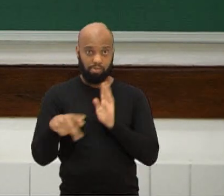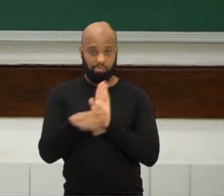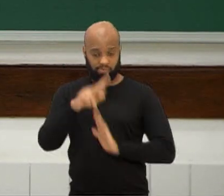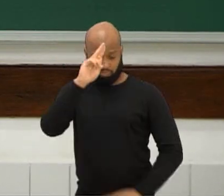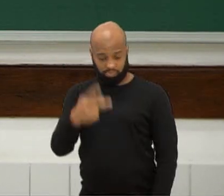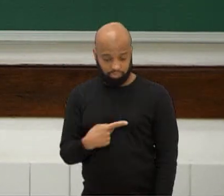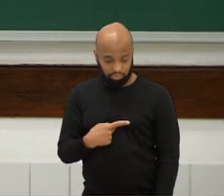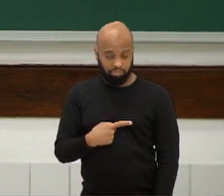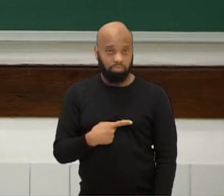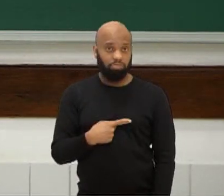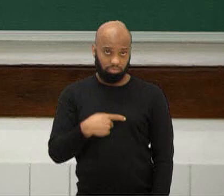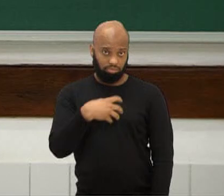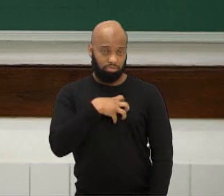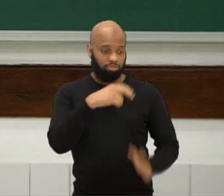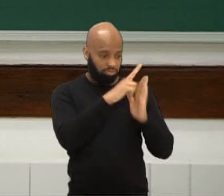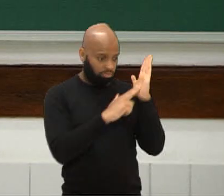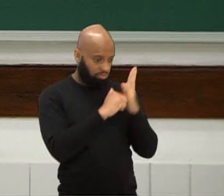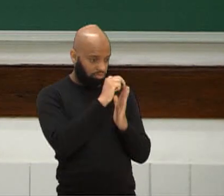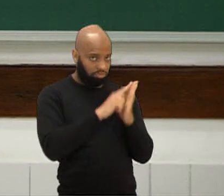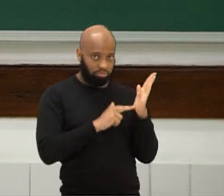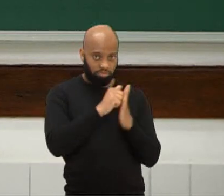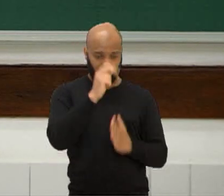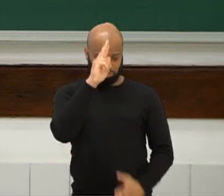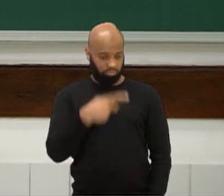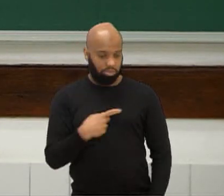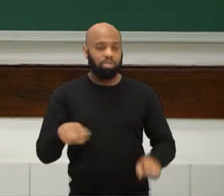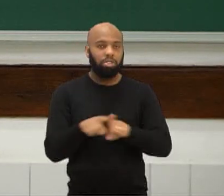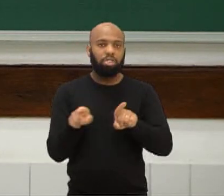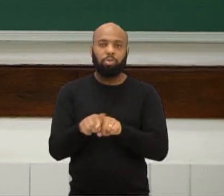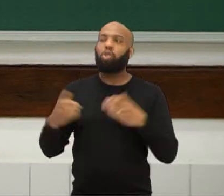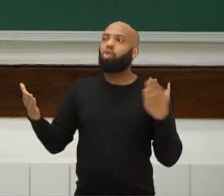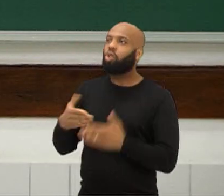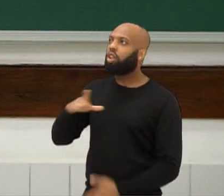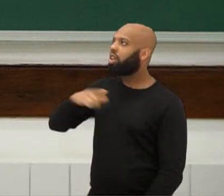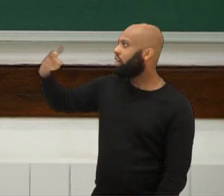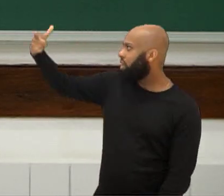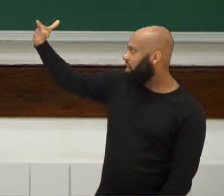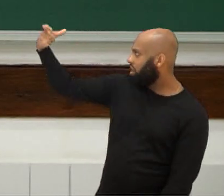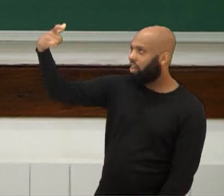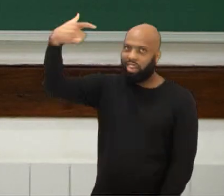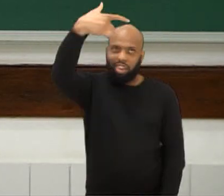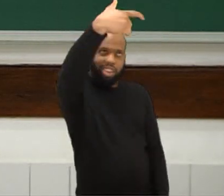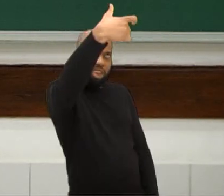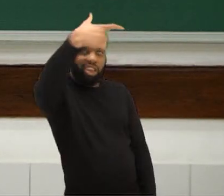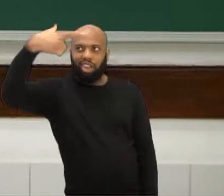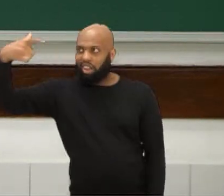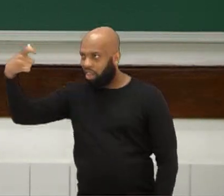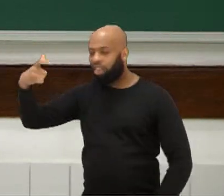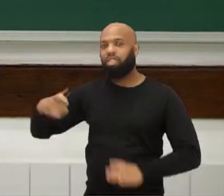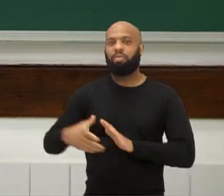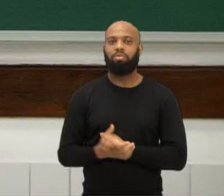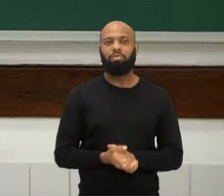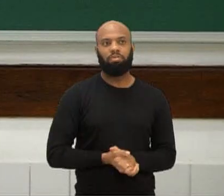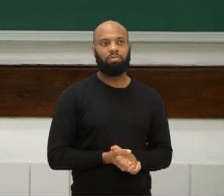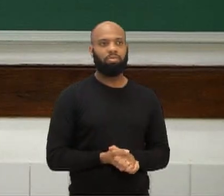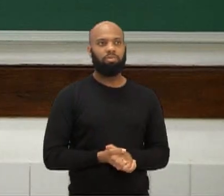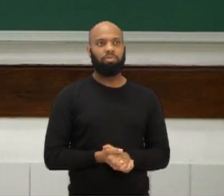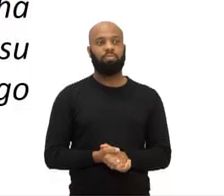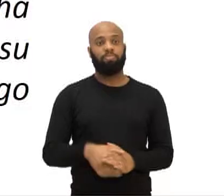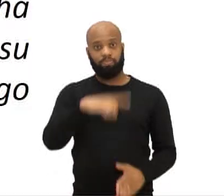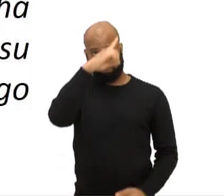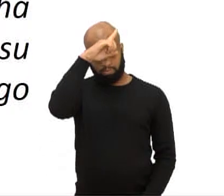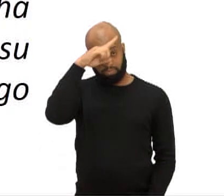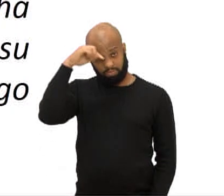nos autorretratos, na pintura, quanto nas selfies que nós temos hoje em dia no século XXI. A ver, então,